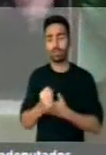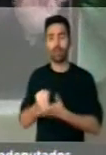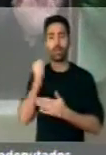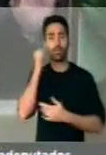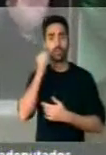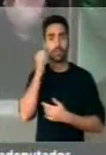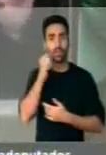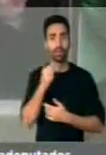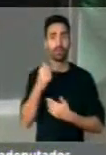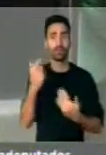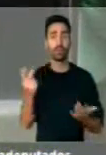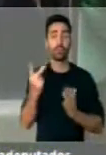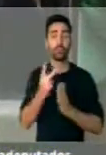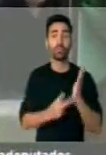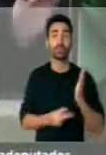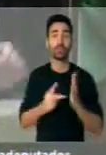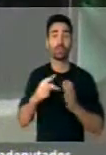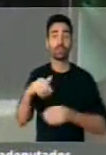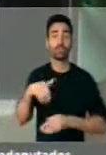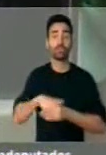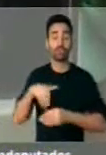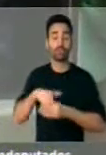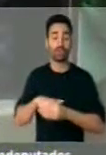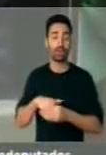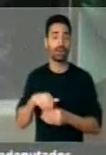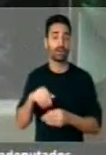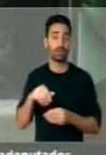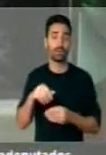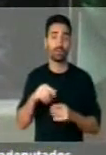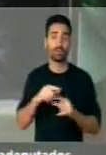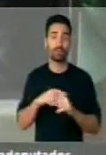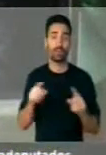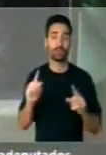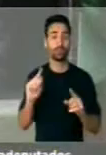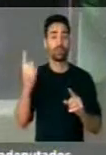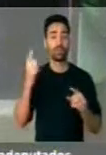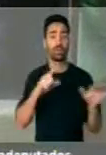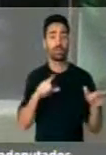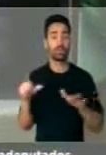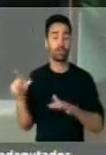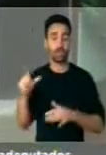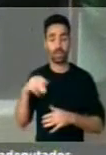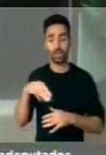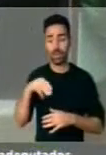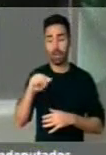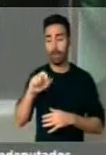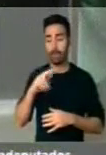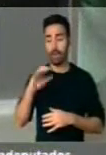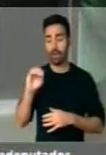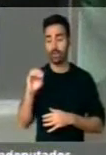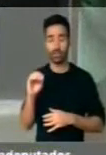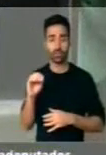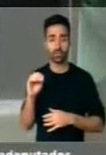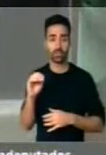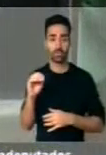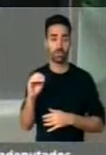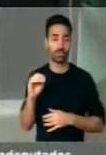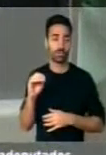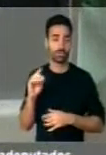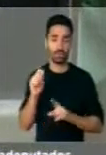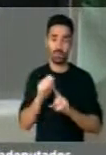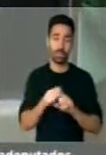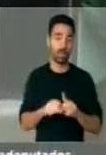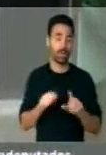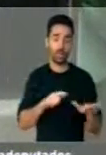são votados como numa referência específica na primeira semana de março, porque é a semana que homenageia